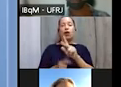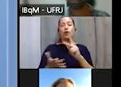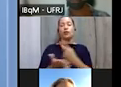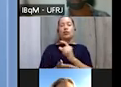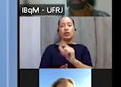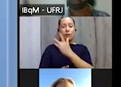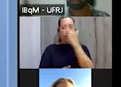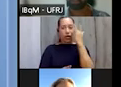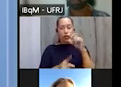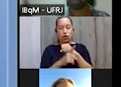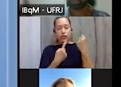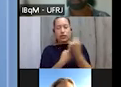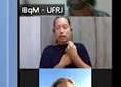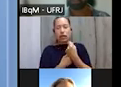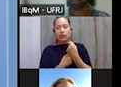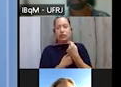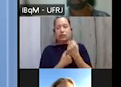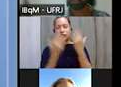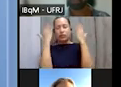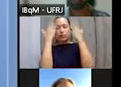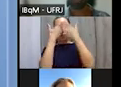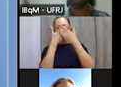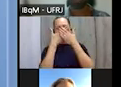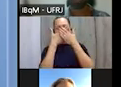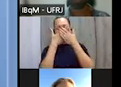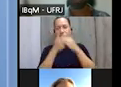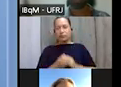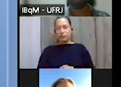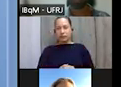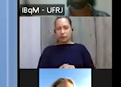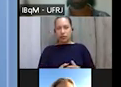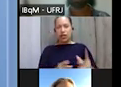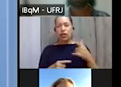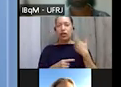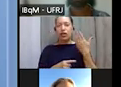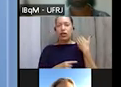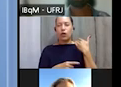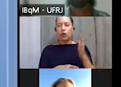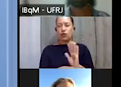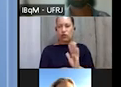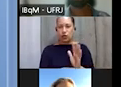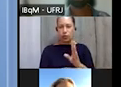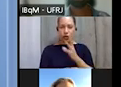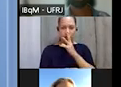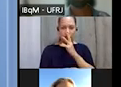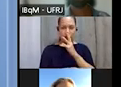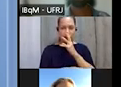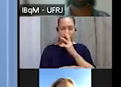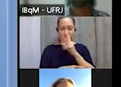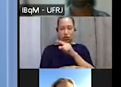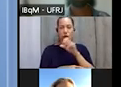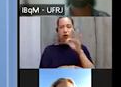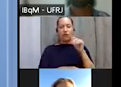humanidade e fique cega. E há um filme recente que eu vi ao acaso, que é com o Fábio Porchat, que se chama